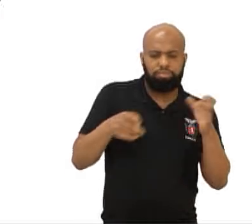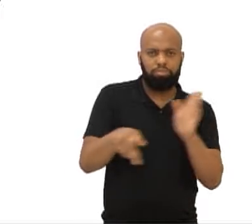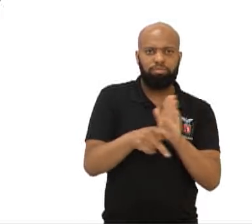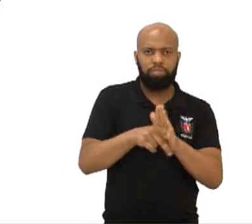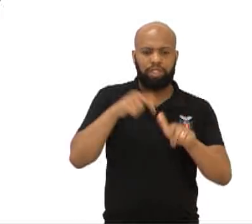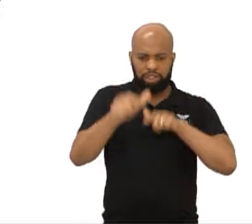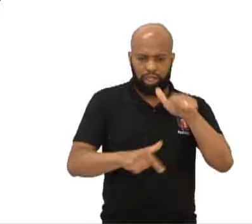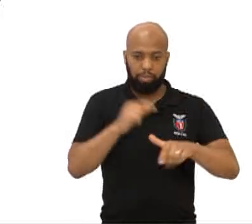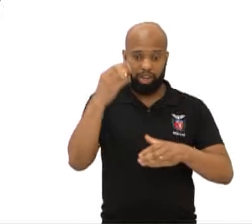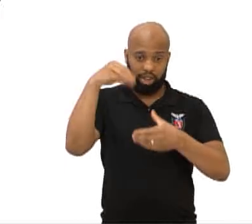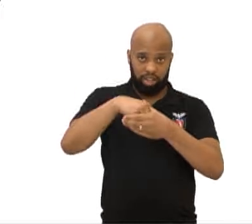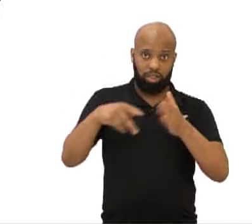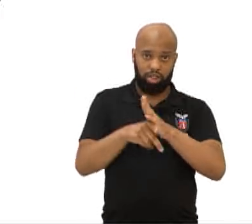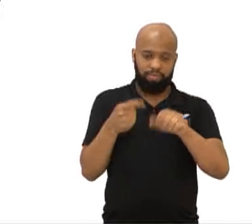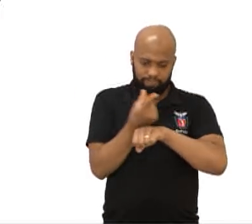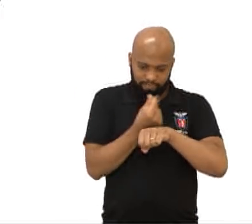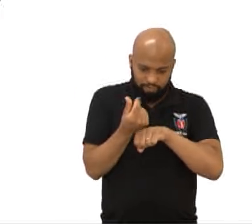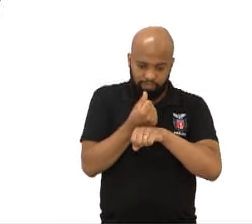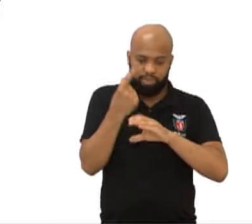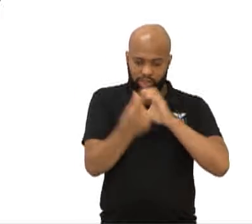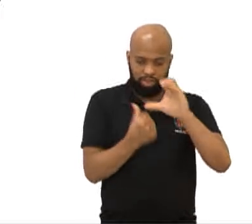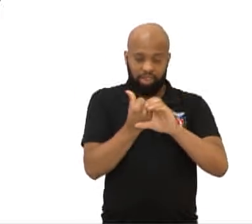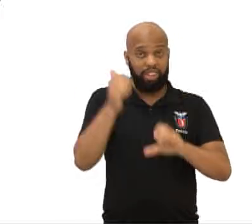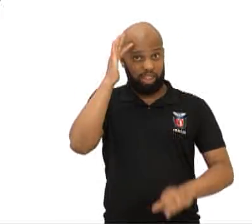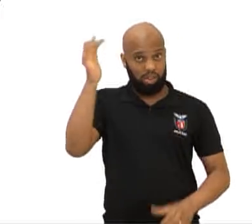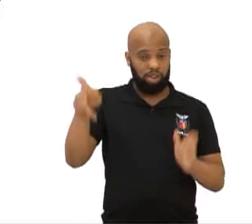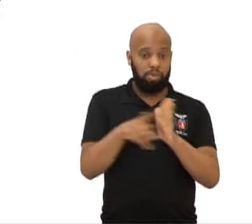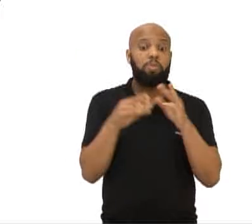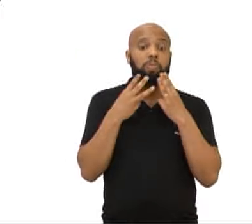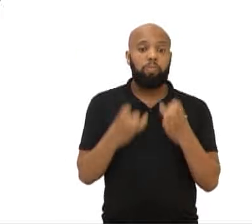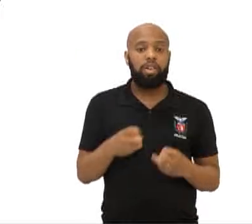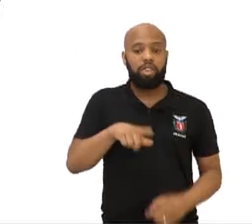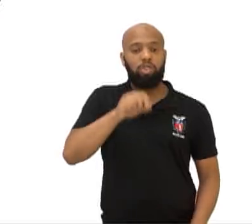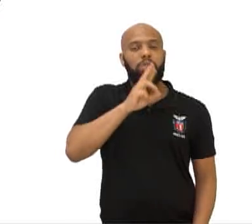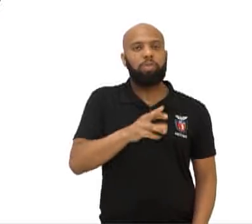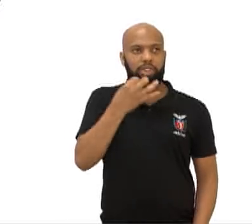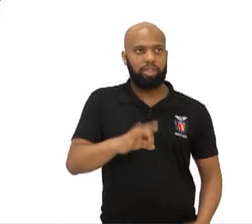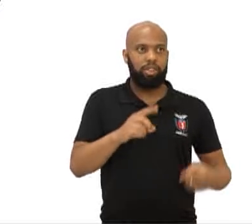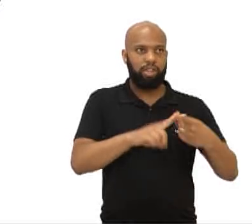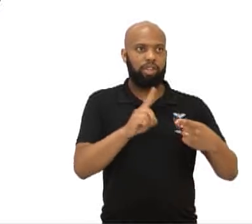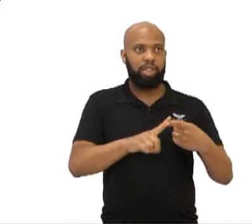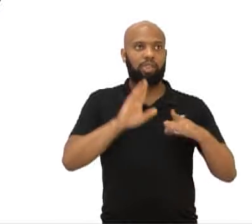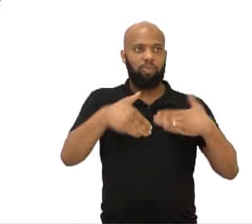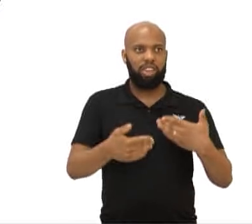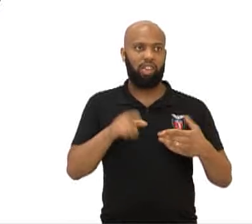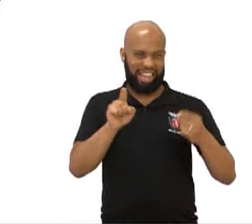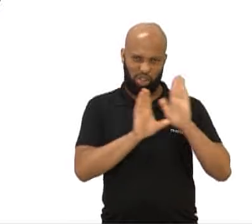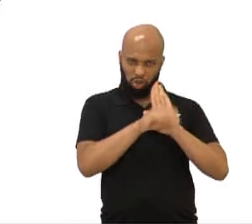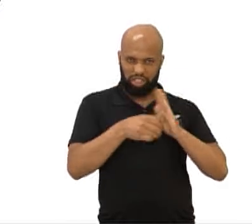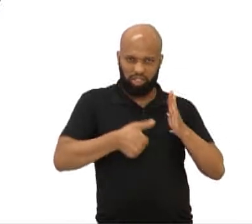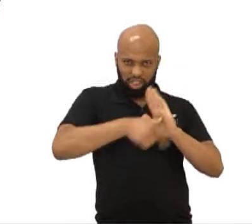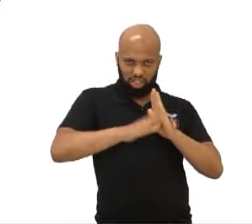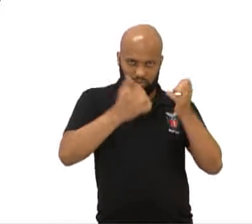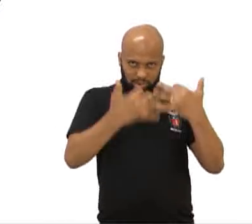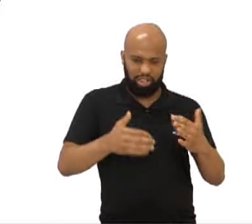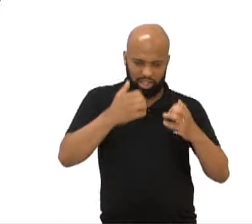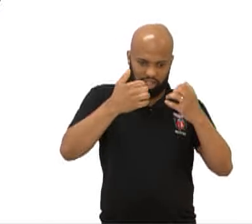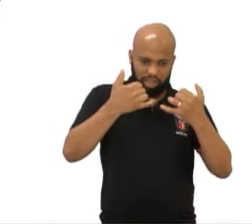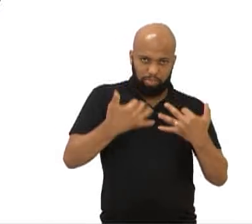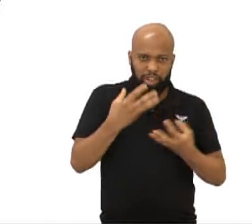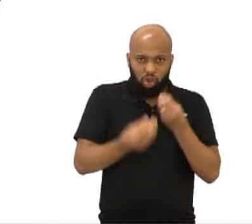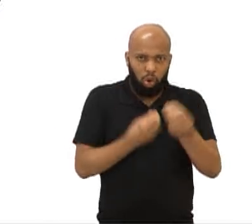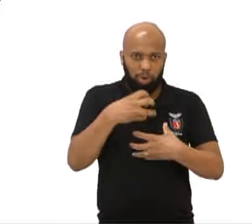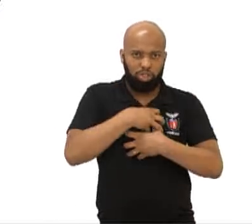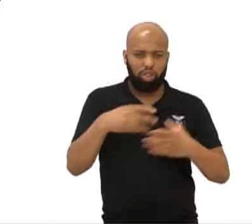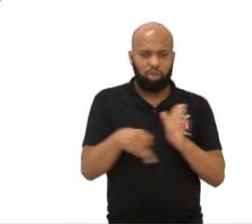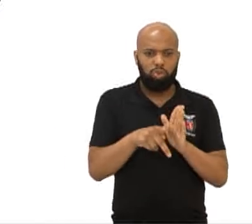no capitalismo, segundo a teoria de Karl Marx, é correto afirmar. Letra A mais-valia explica como o proprietário dos meios de